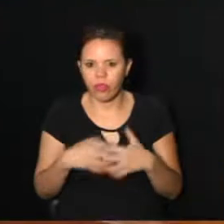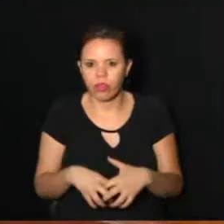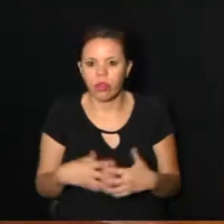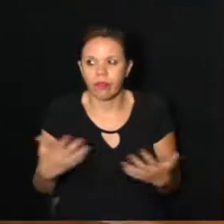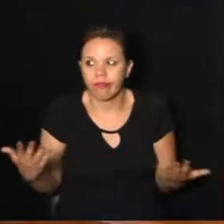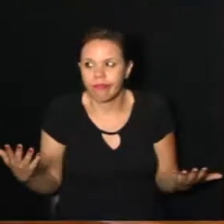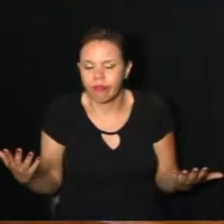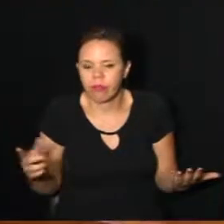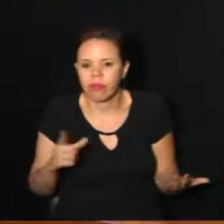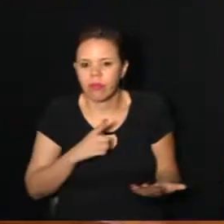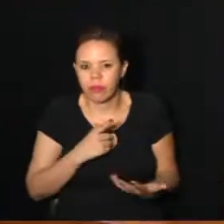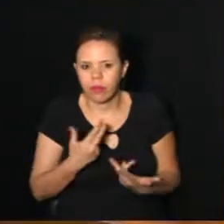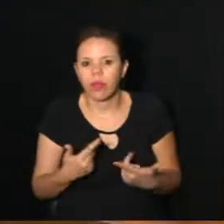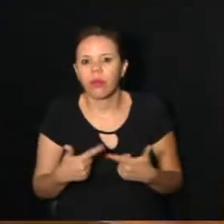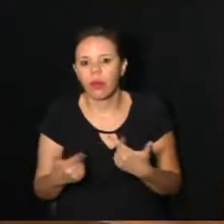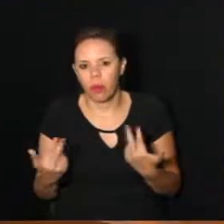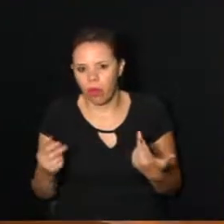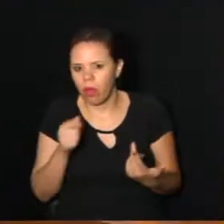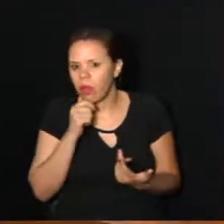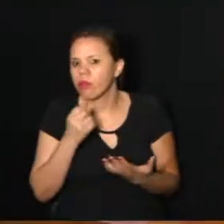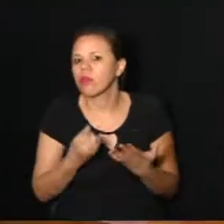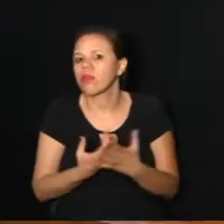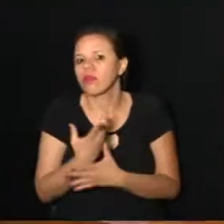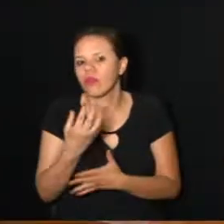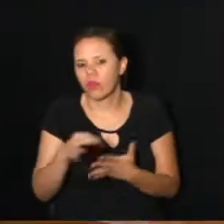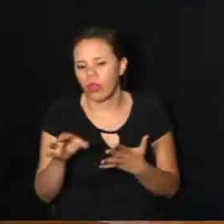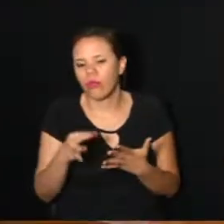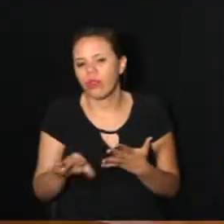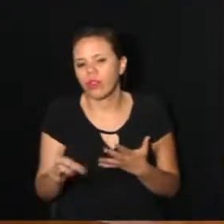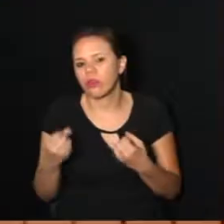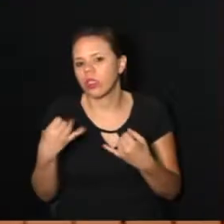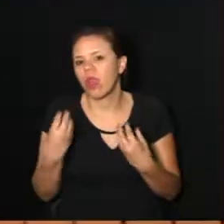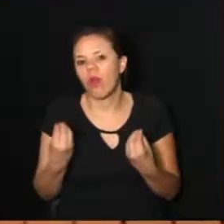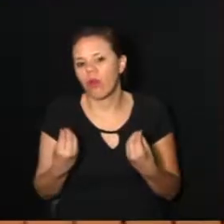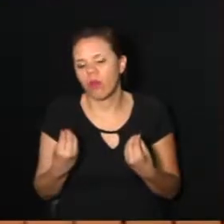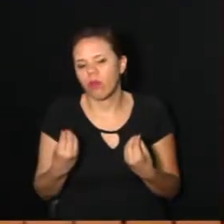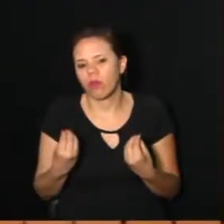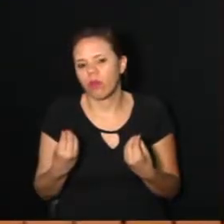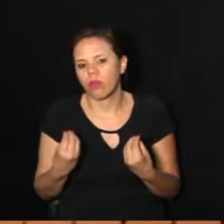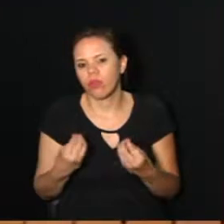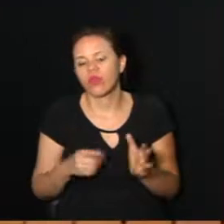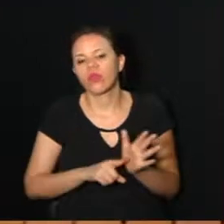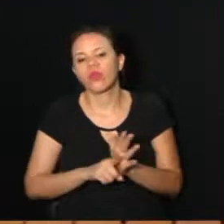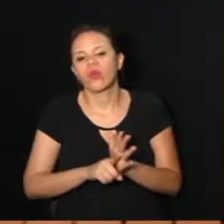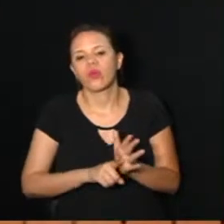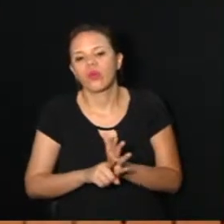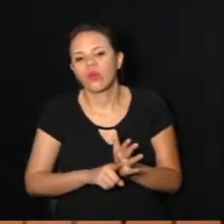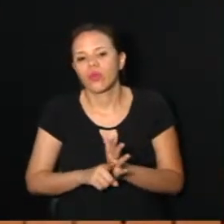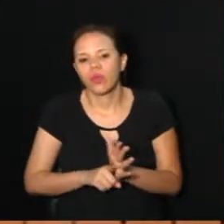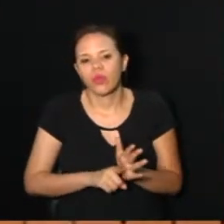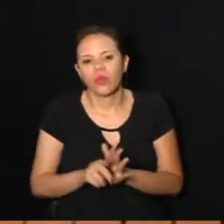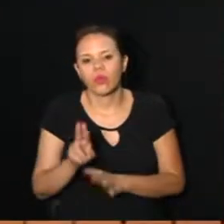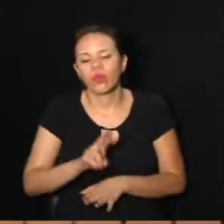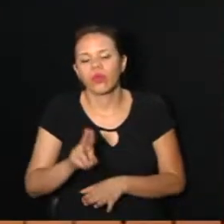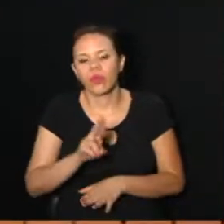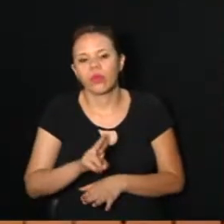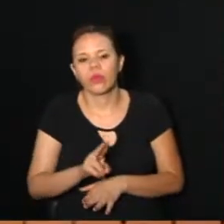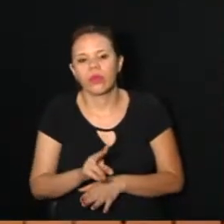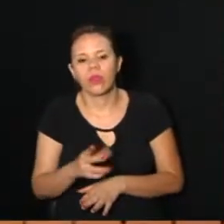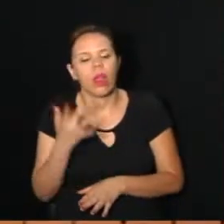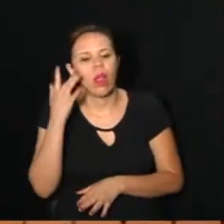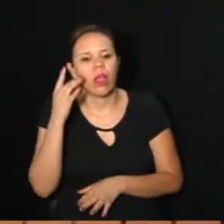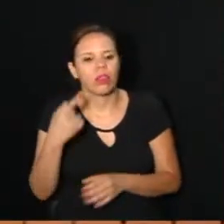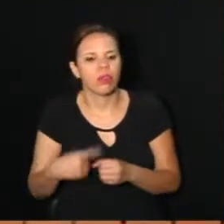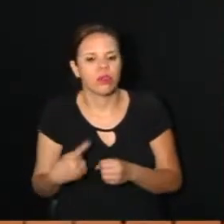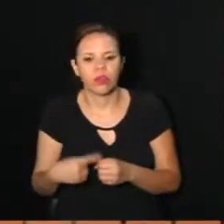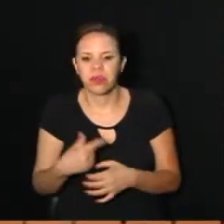Então, temos situações dessa ainda, mas corrigimos, vou te explicar como. Consulta dos usos, isso eu acho que nem o município no